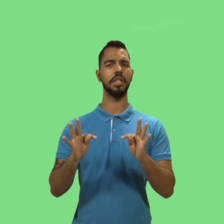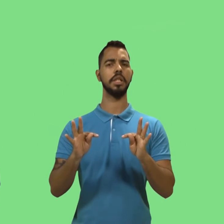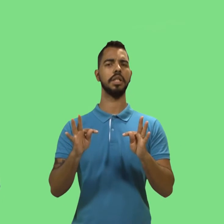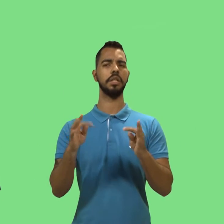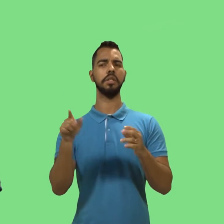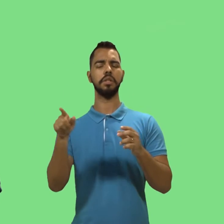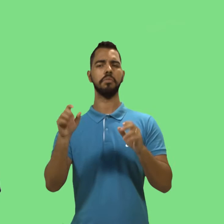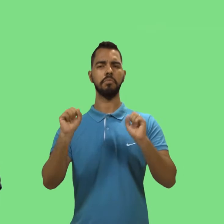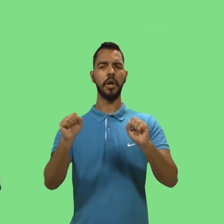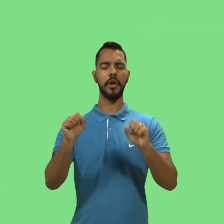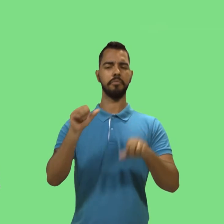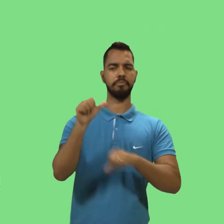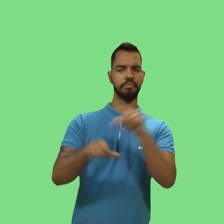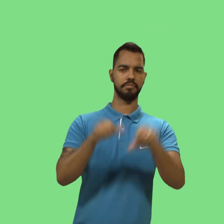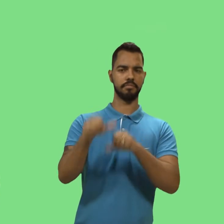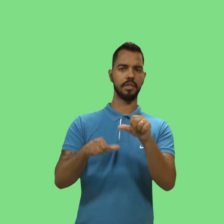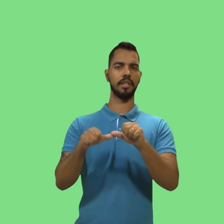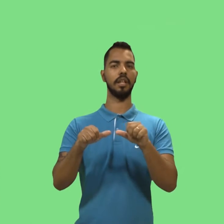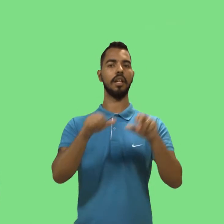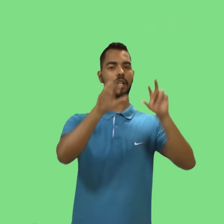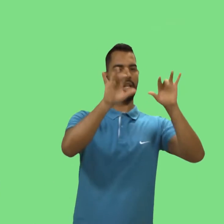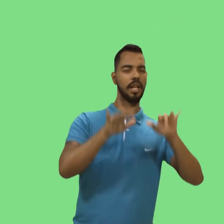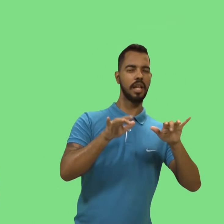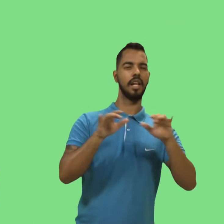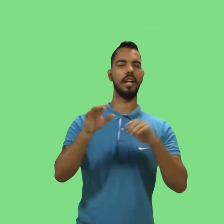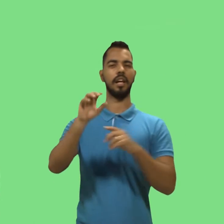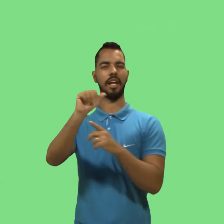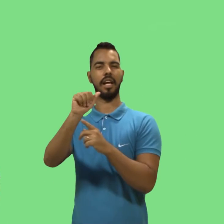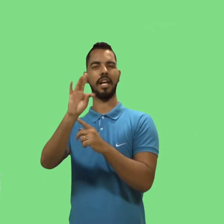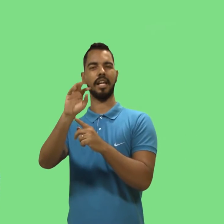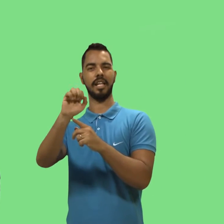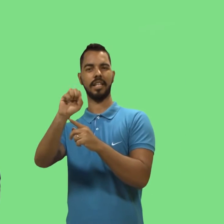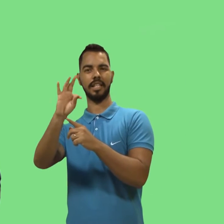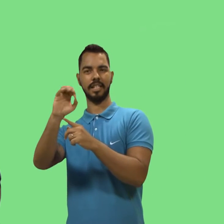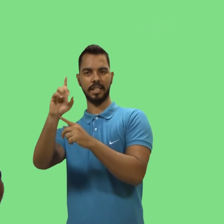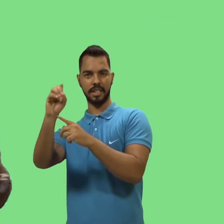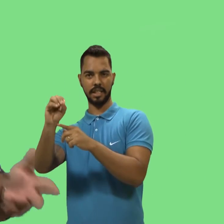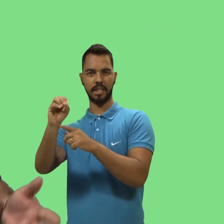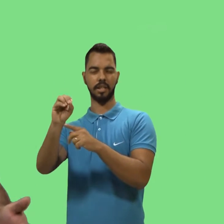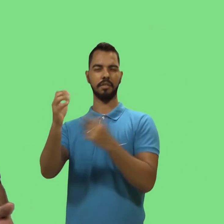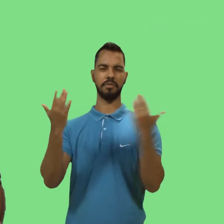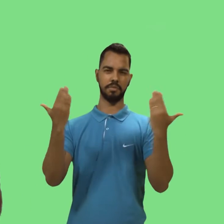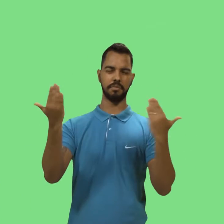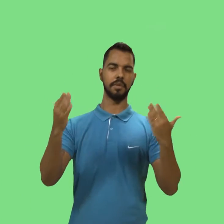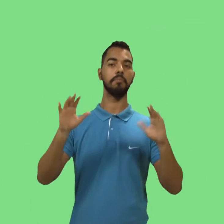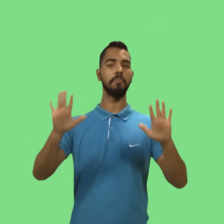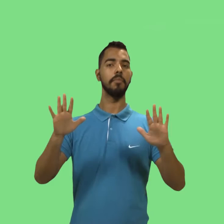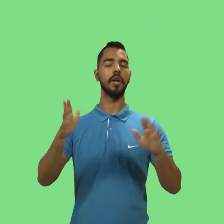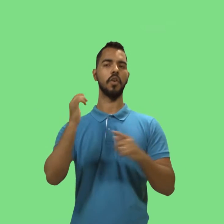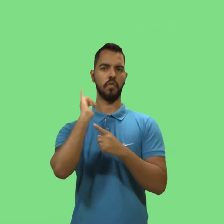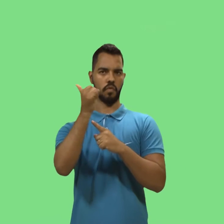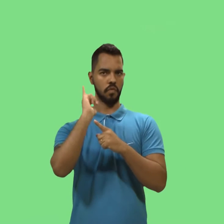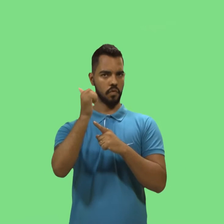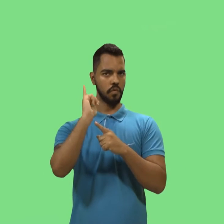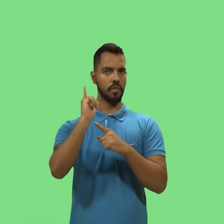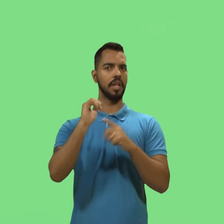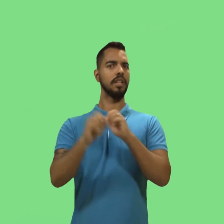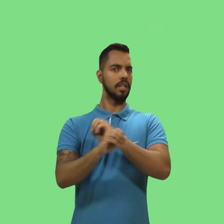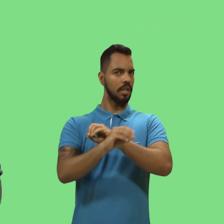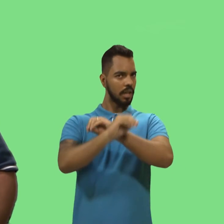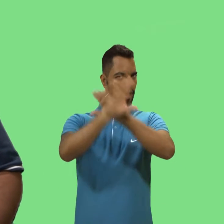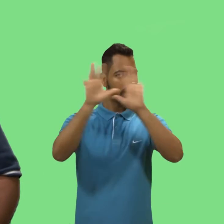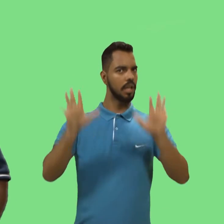sua finalidade, é importante que contenha elementos imprescindíveis, como informações completas para entendimento